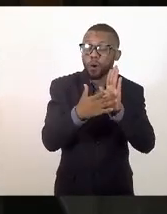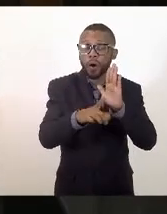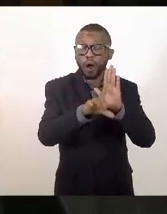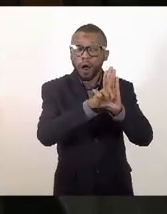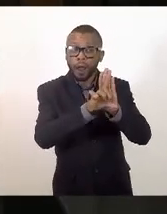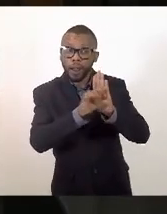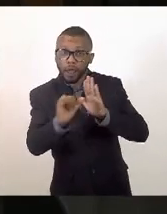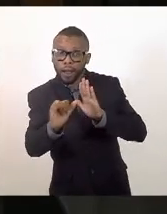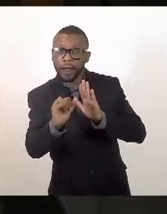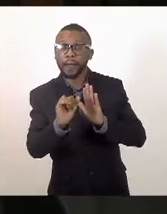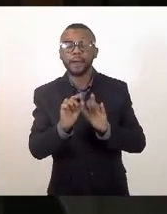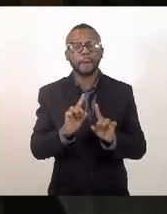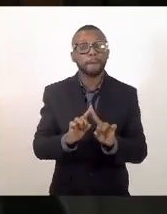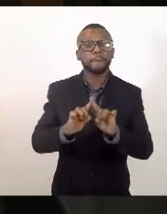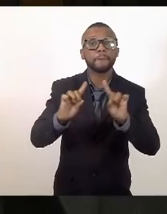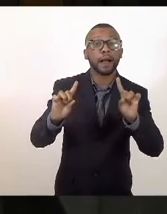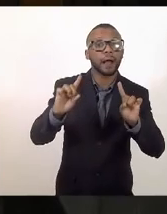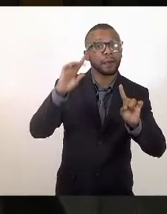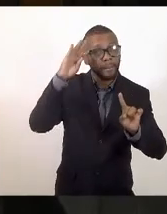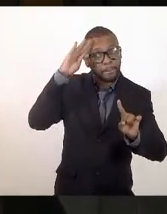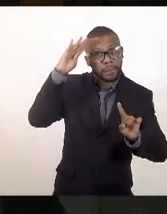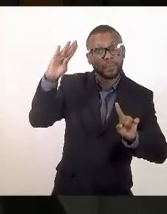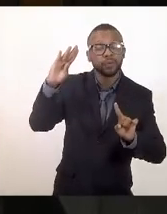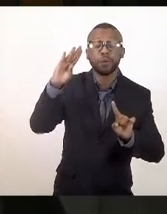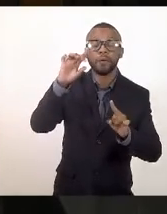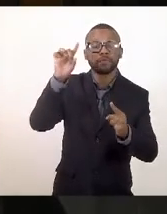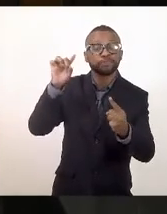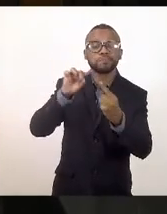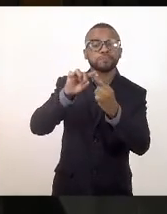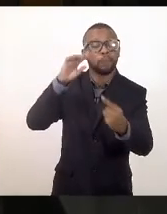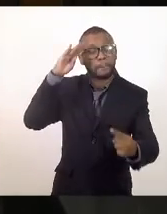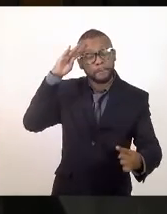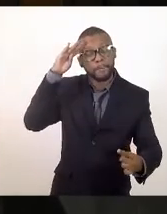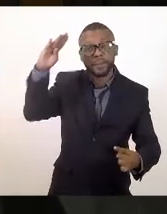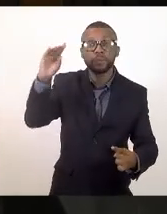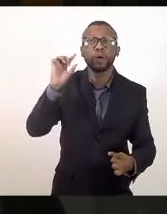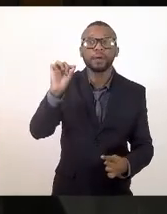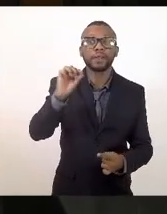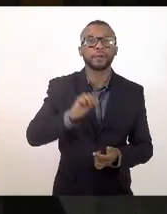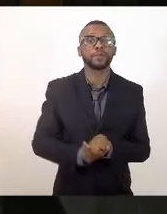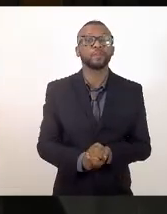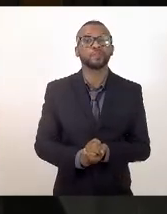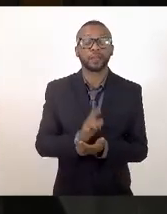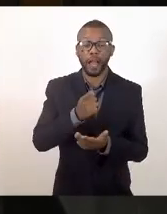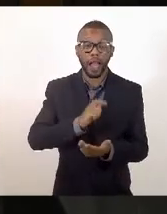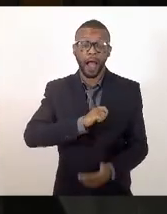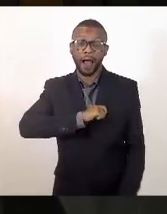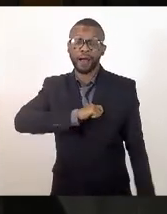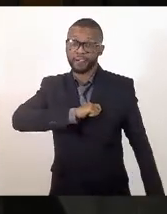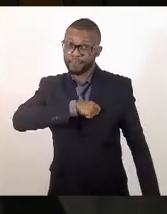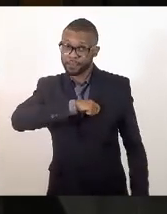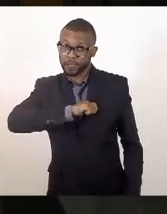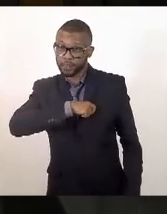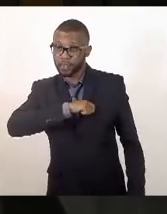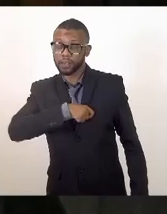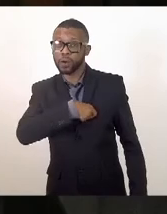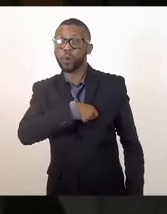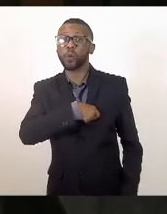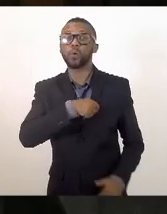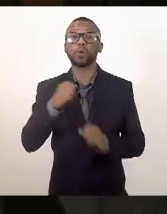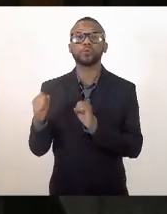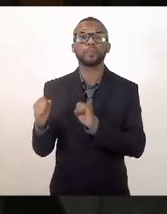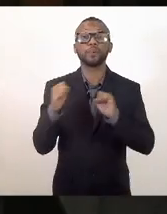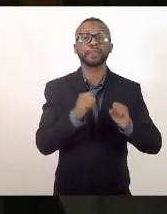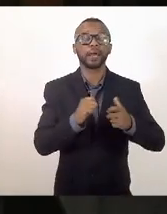mas, sobretudo, a nossa missão precípua é a fiscalização do Poder Executivo.